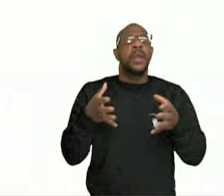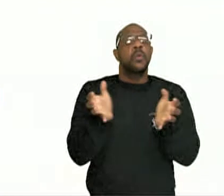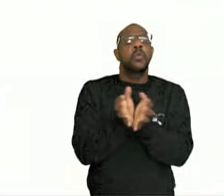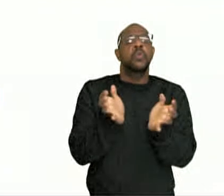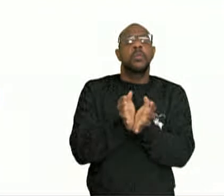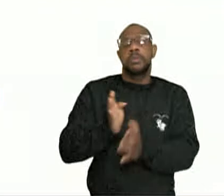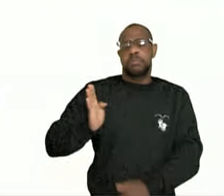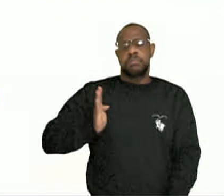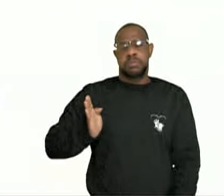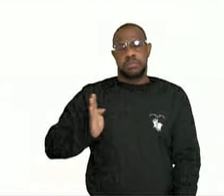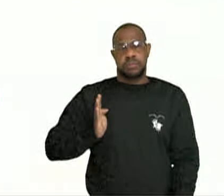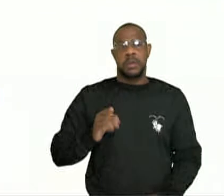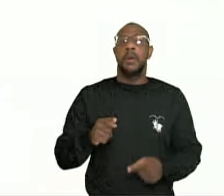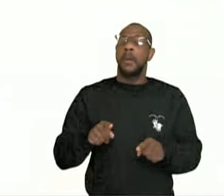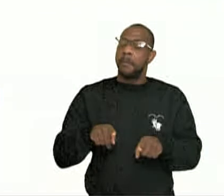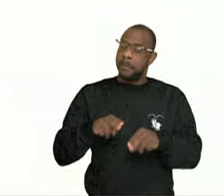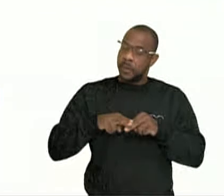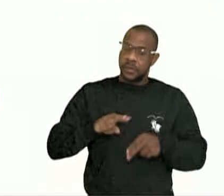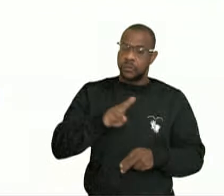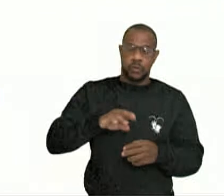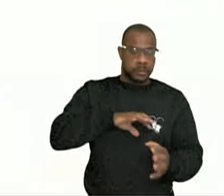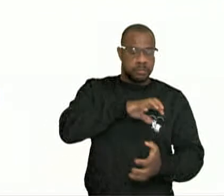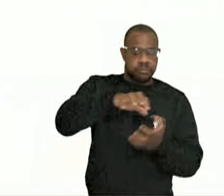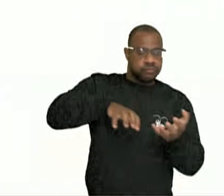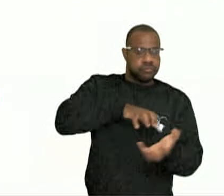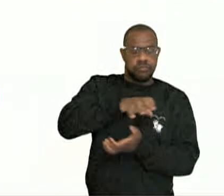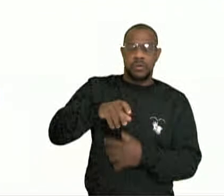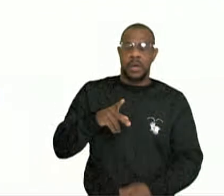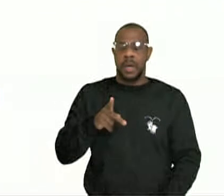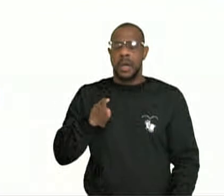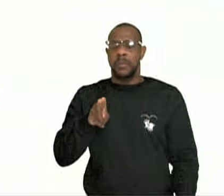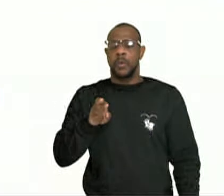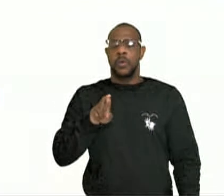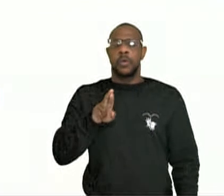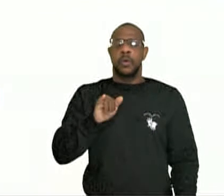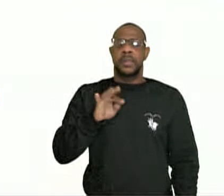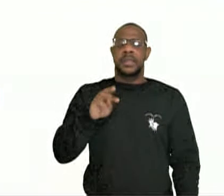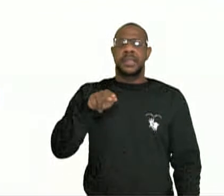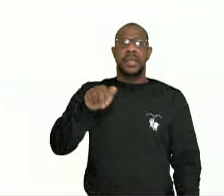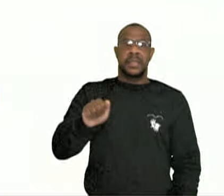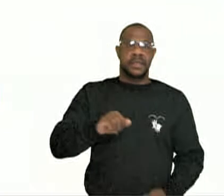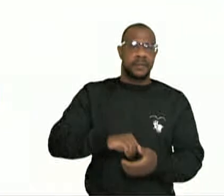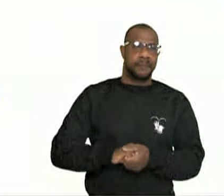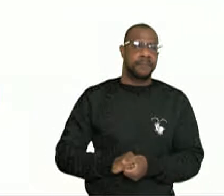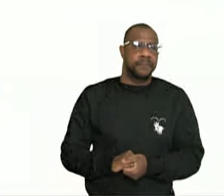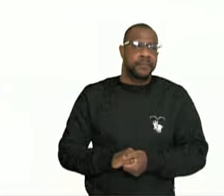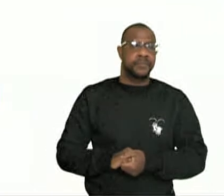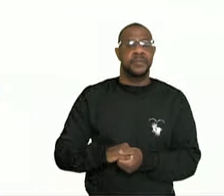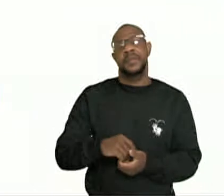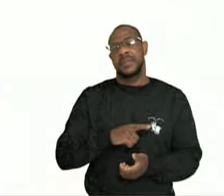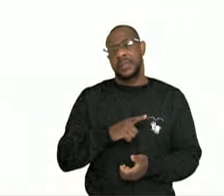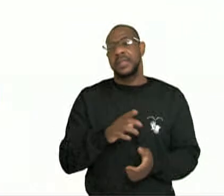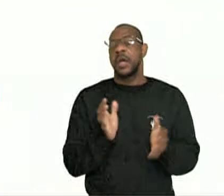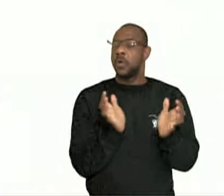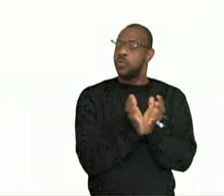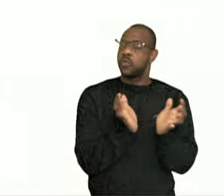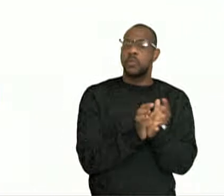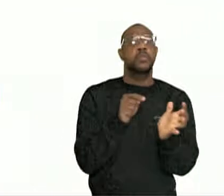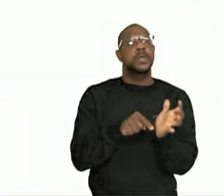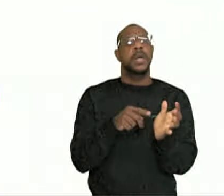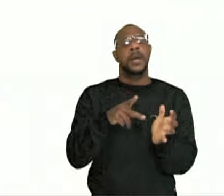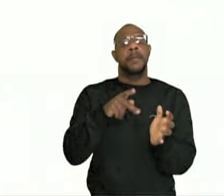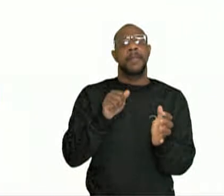Por isso o nome Revolução Puritana, né? Os cabeças redondas, assim eram ditos as tropas do